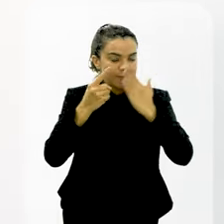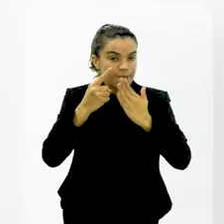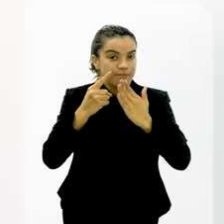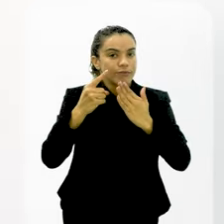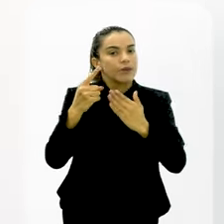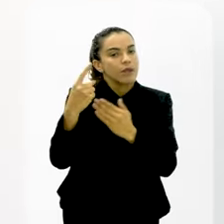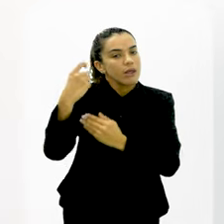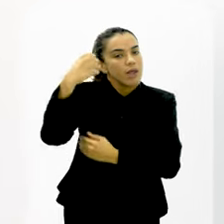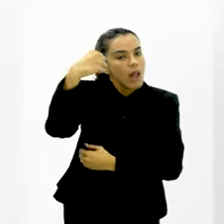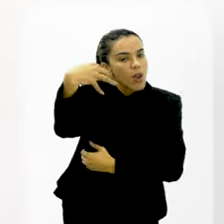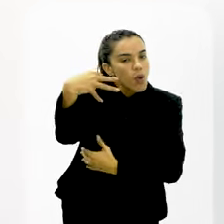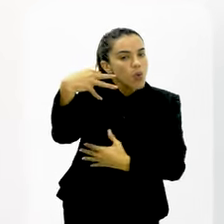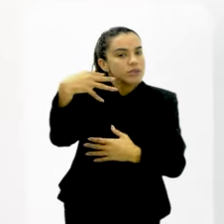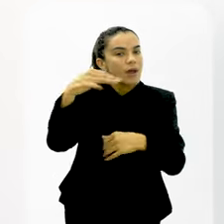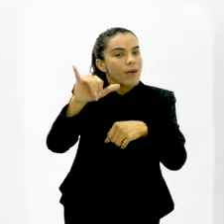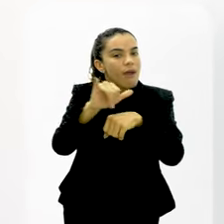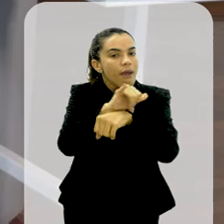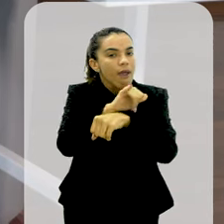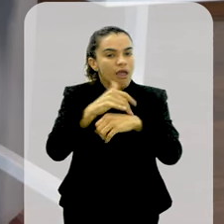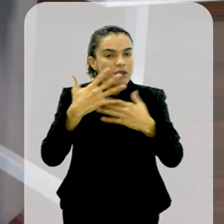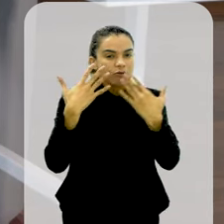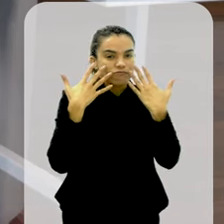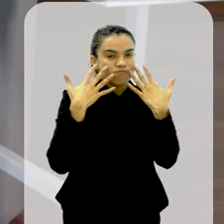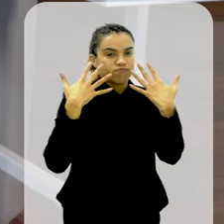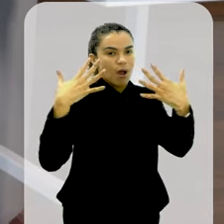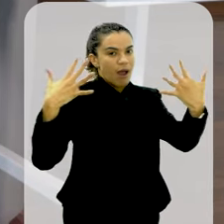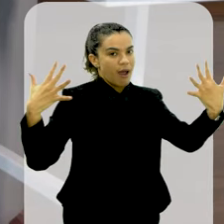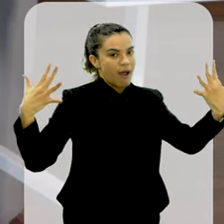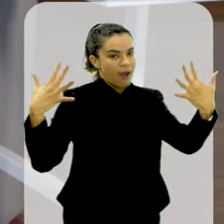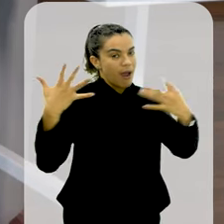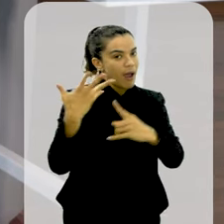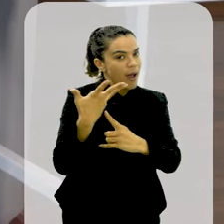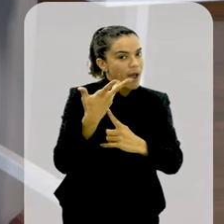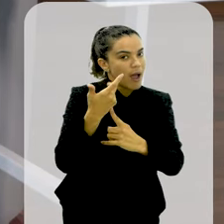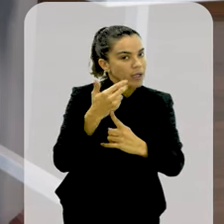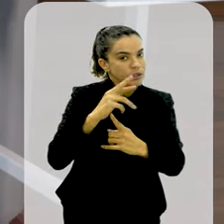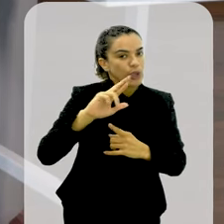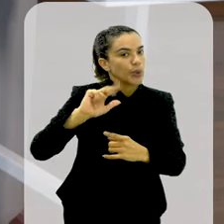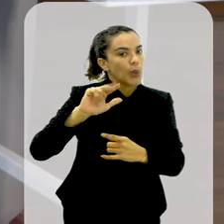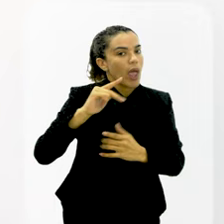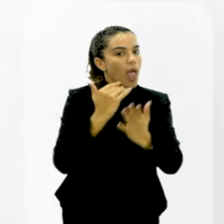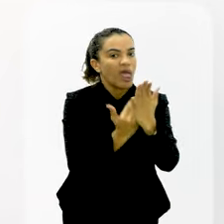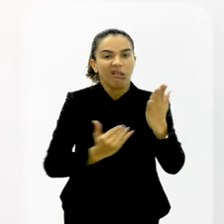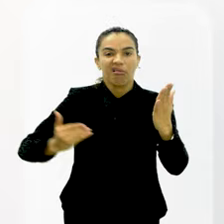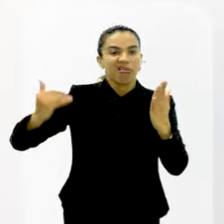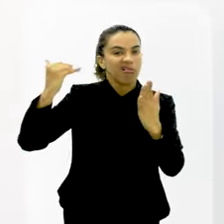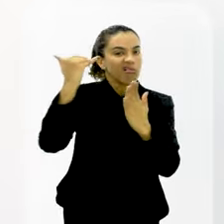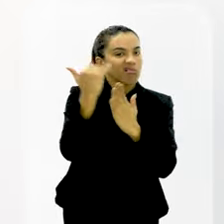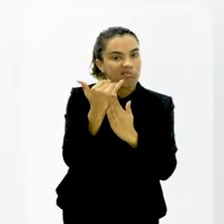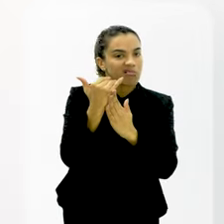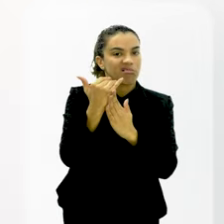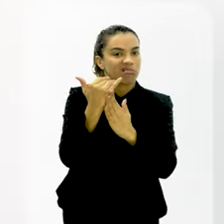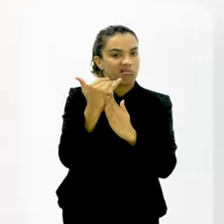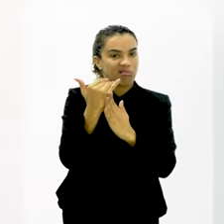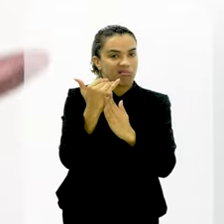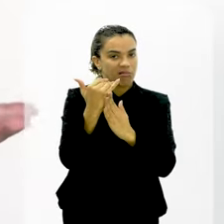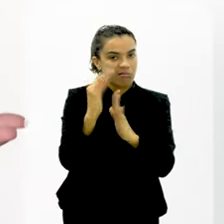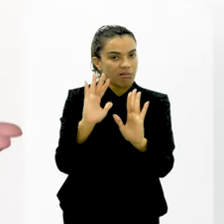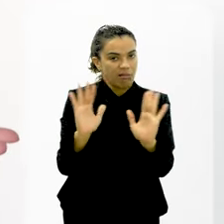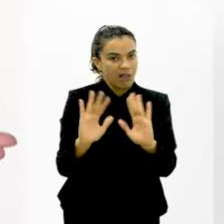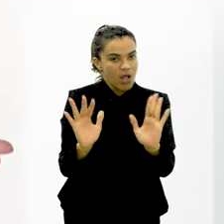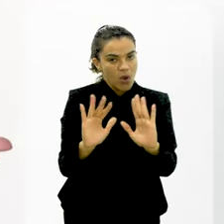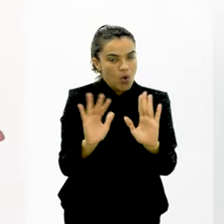que a luz, ele precisa ser um recurso que enalteça a nossa arte e não virar uma